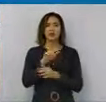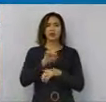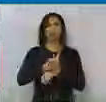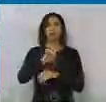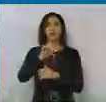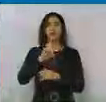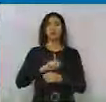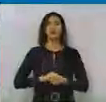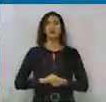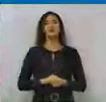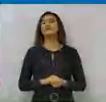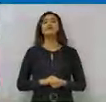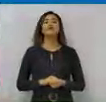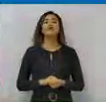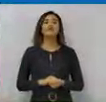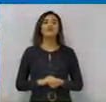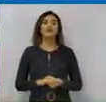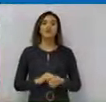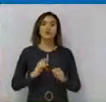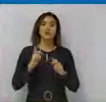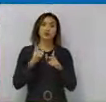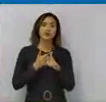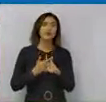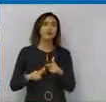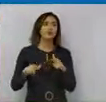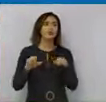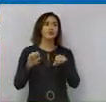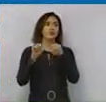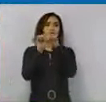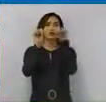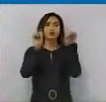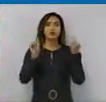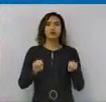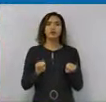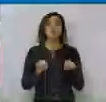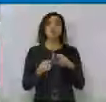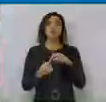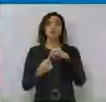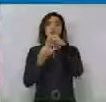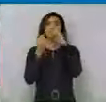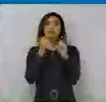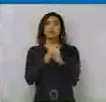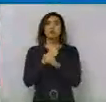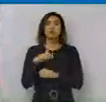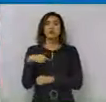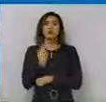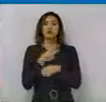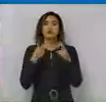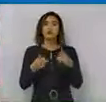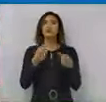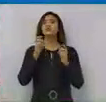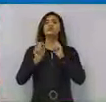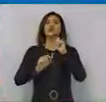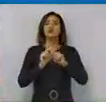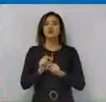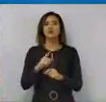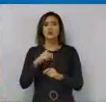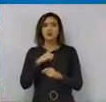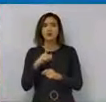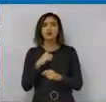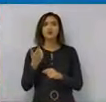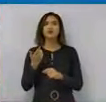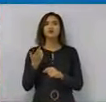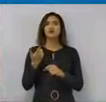Angelis. Com relação ao sistema a única obra que nós identificamos alguma interferência